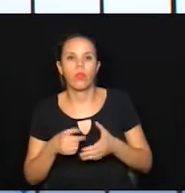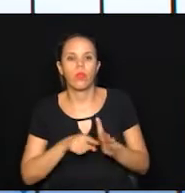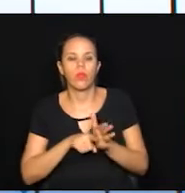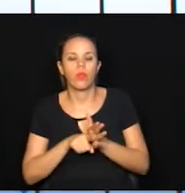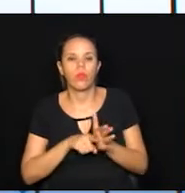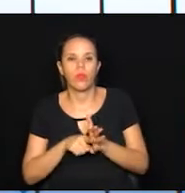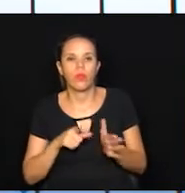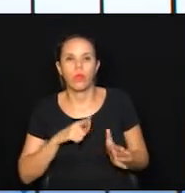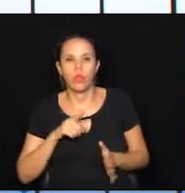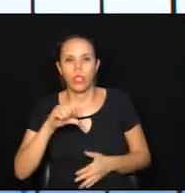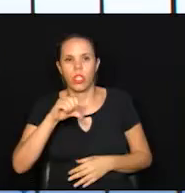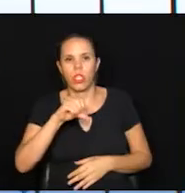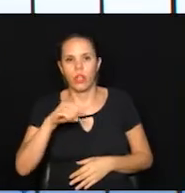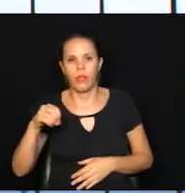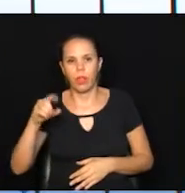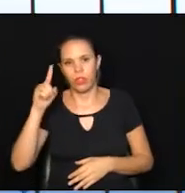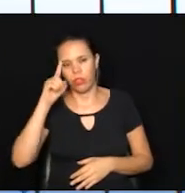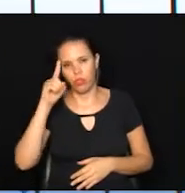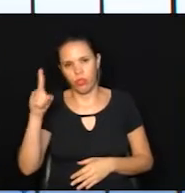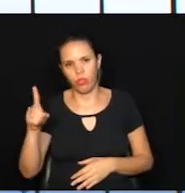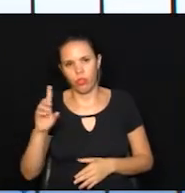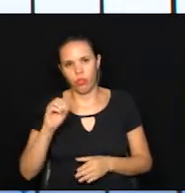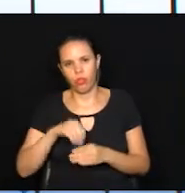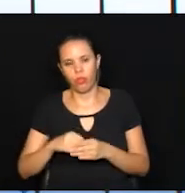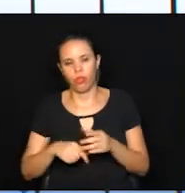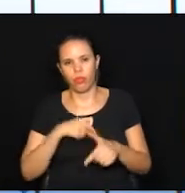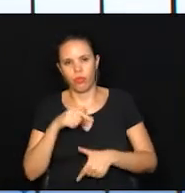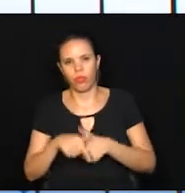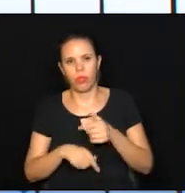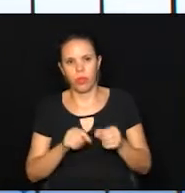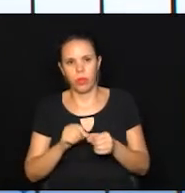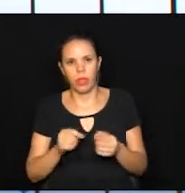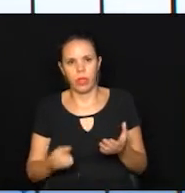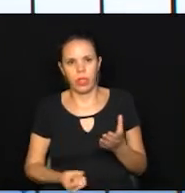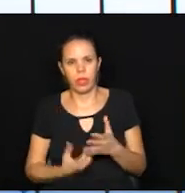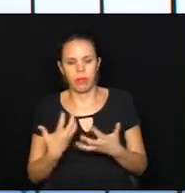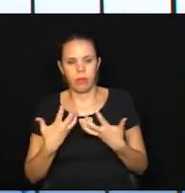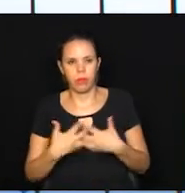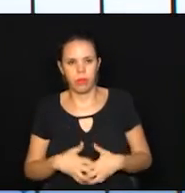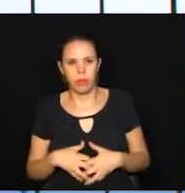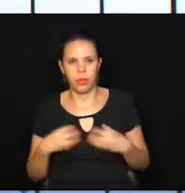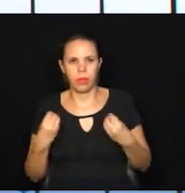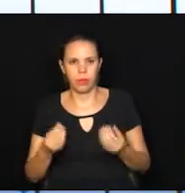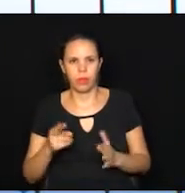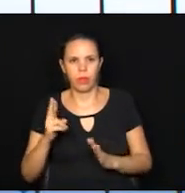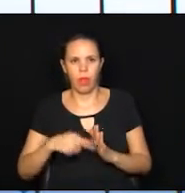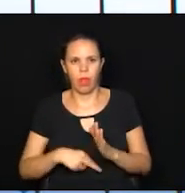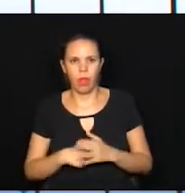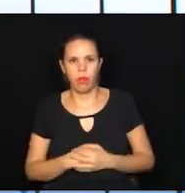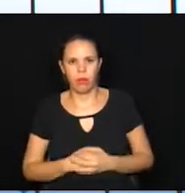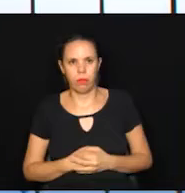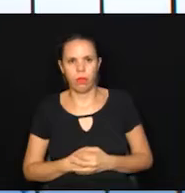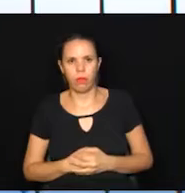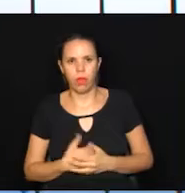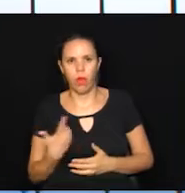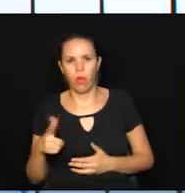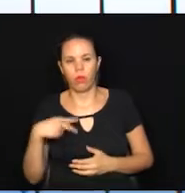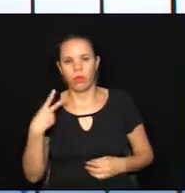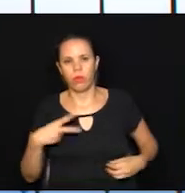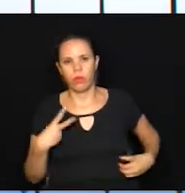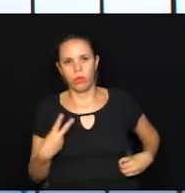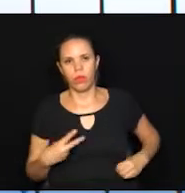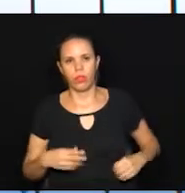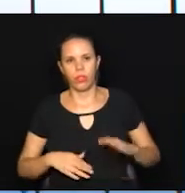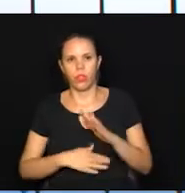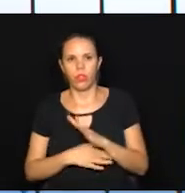estudos tem 90 dias para realizar os trabalhos e assim entregar um relatório aos demais parlamentares da